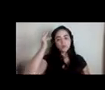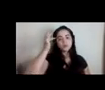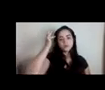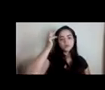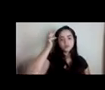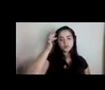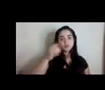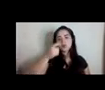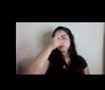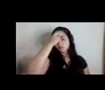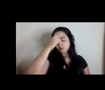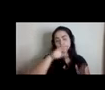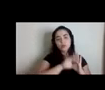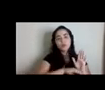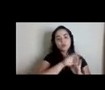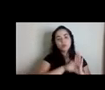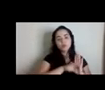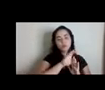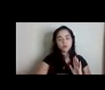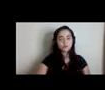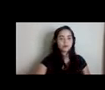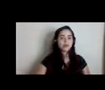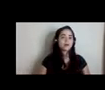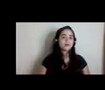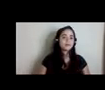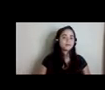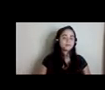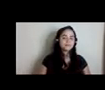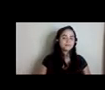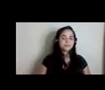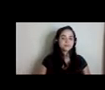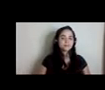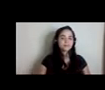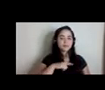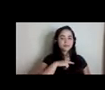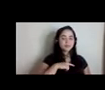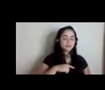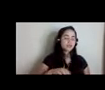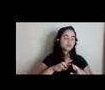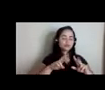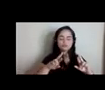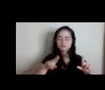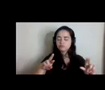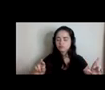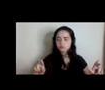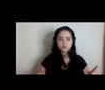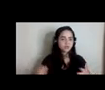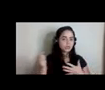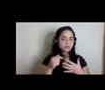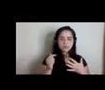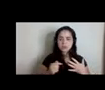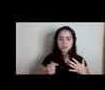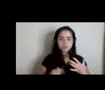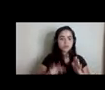e curricular que abrange diversos desses aspectos das